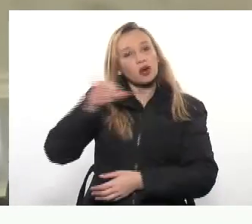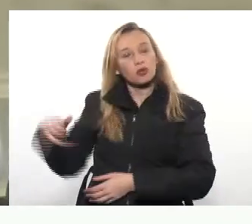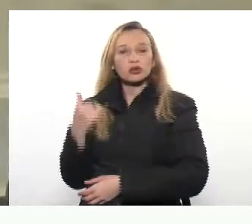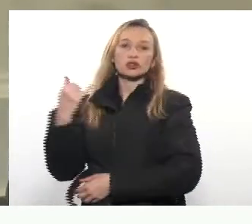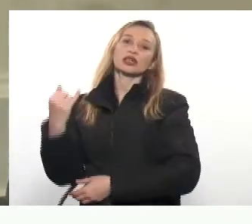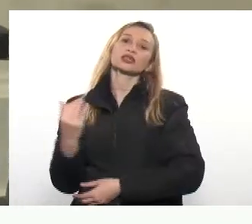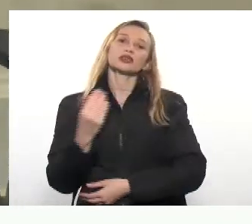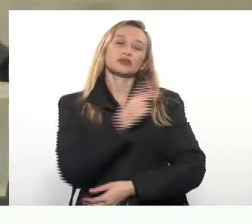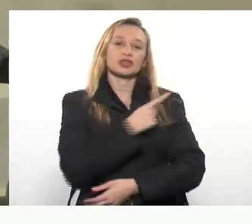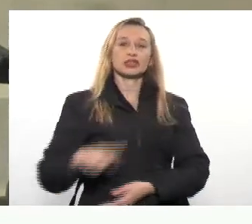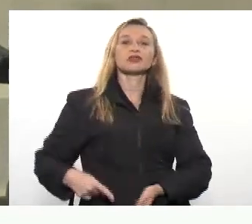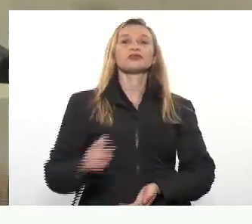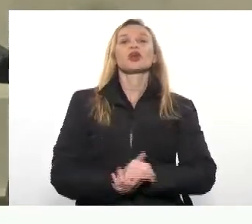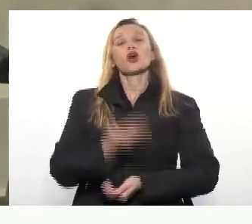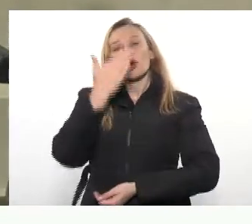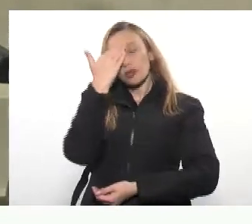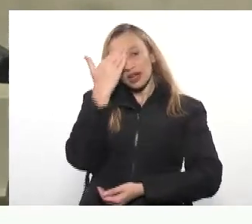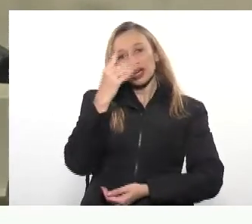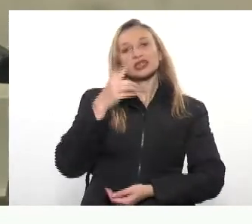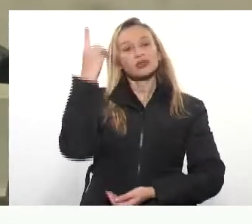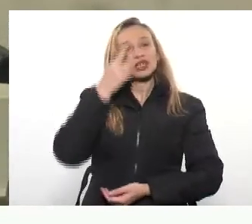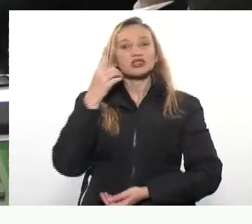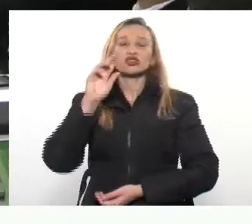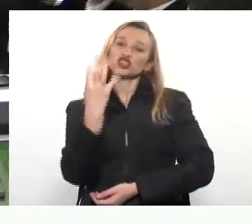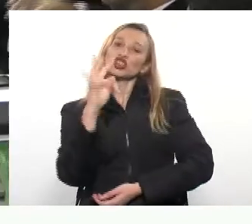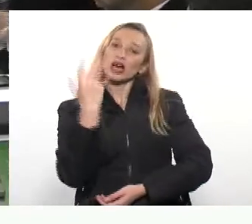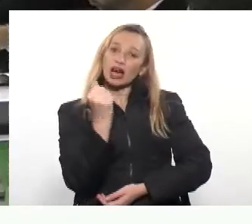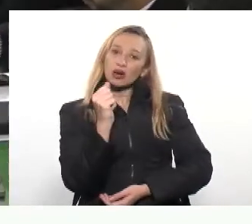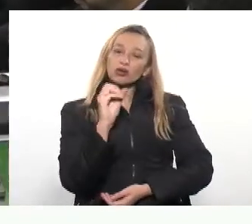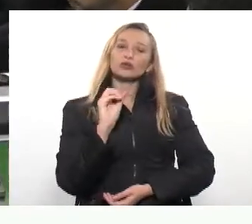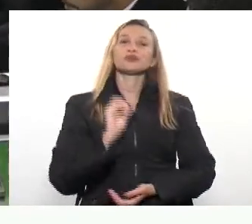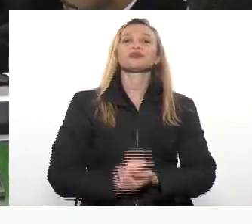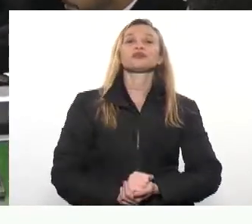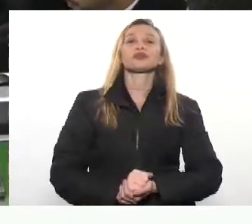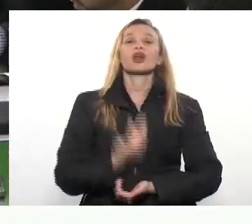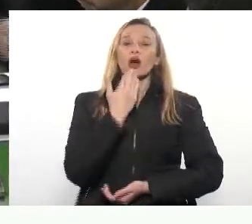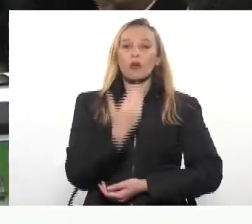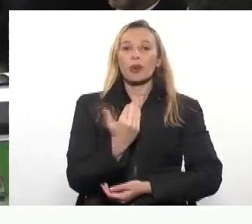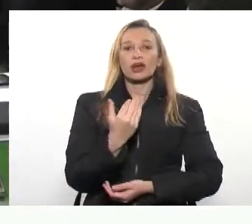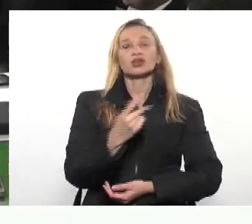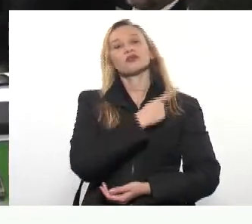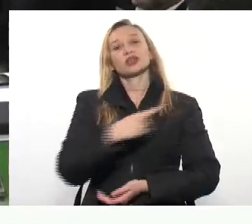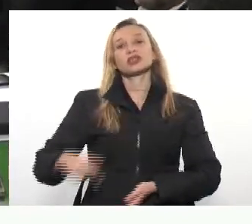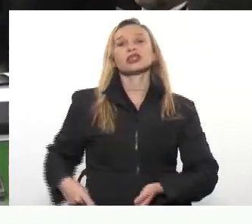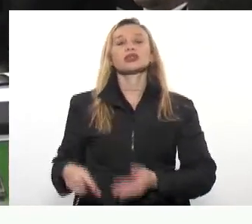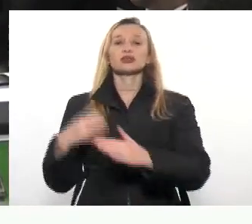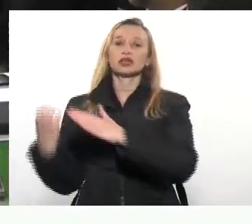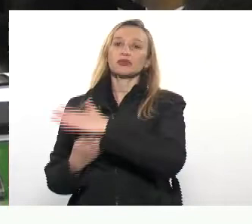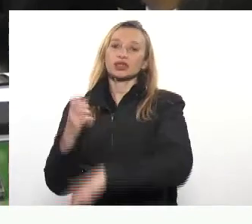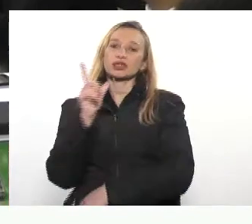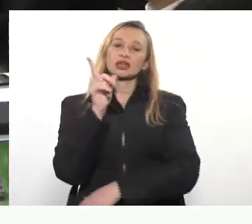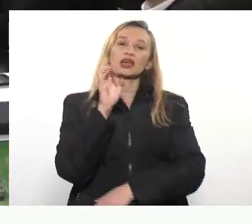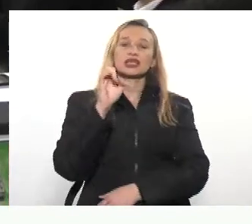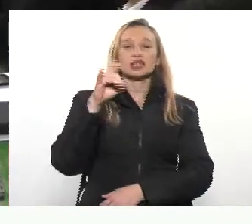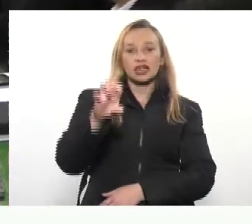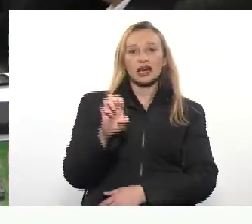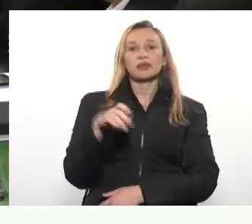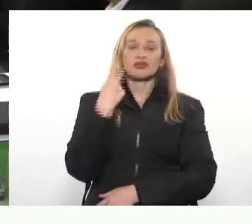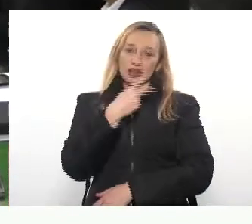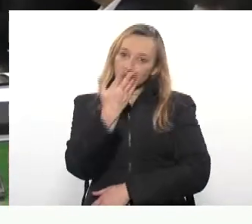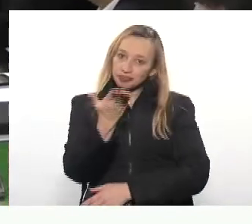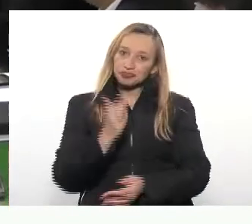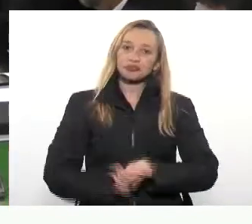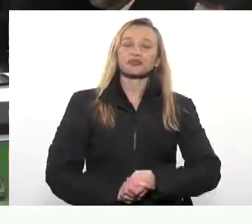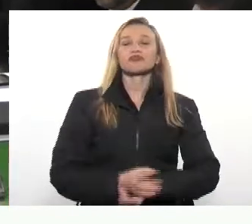oportunidade, presidente. Obrigado, deputado Tiago, pelos seus questionamentos. Eu peço ao presidente da SEDAI que pediu a palavra.